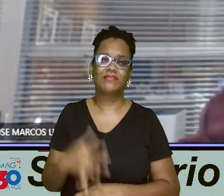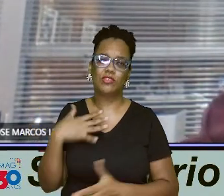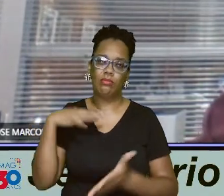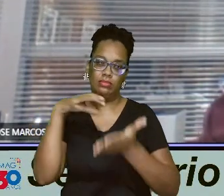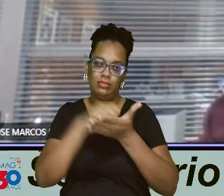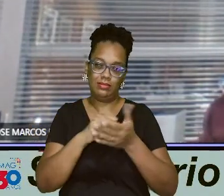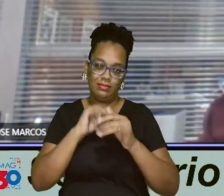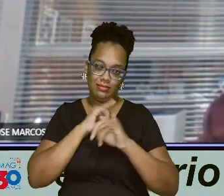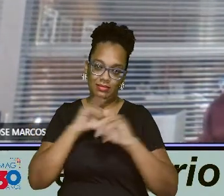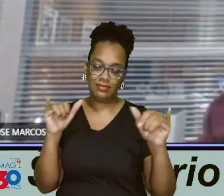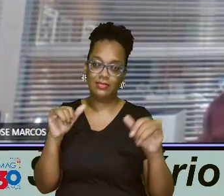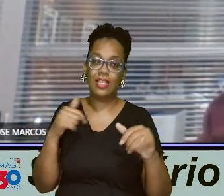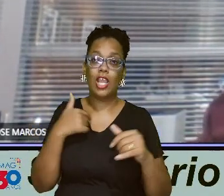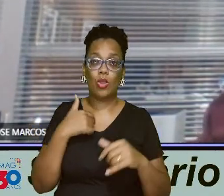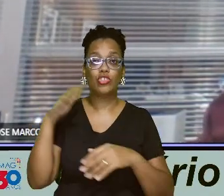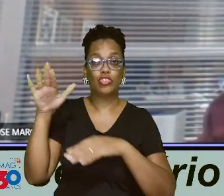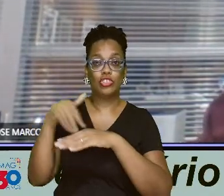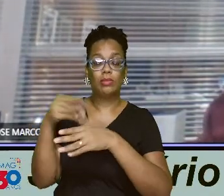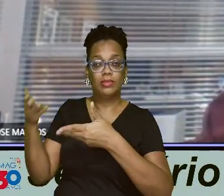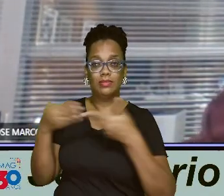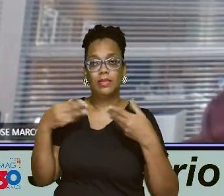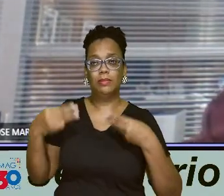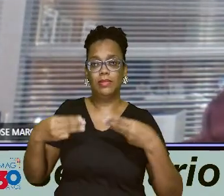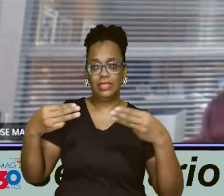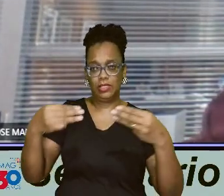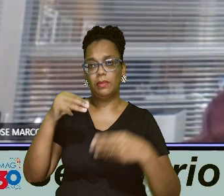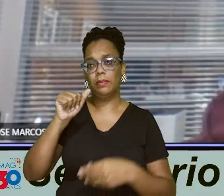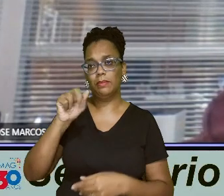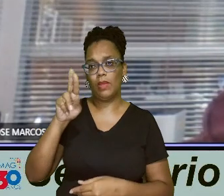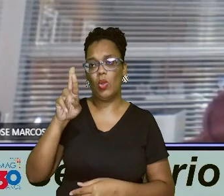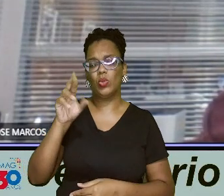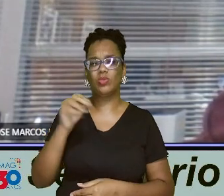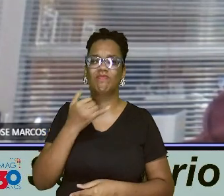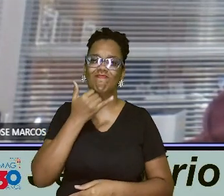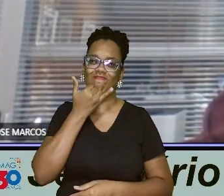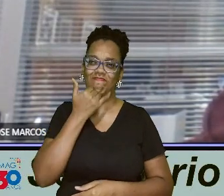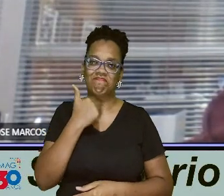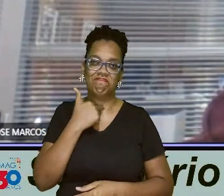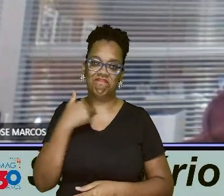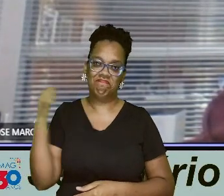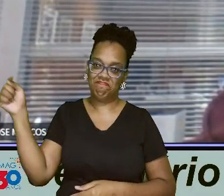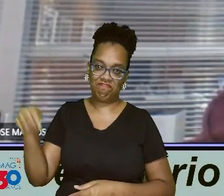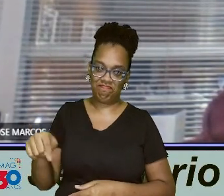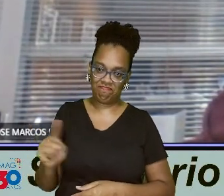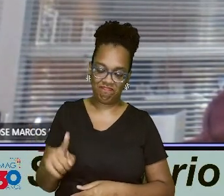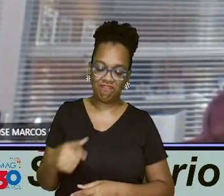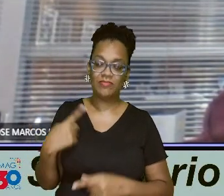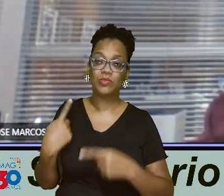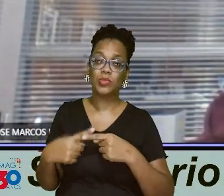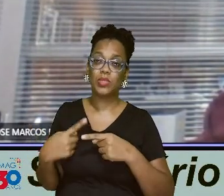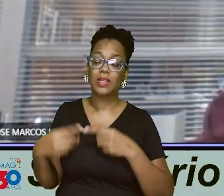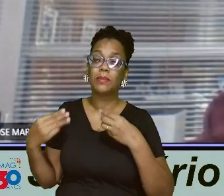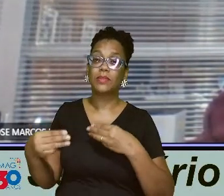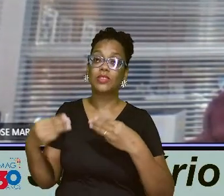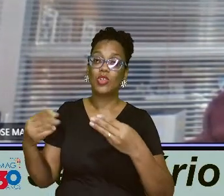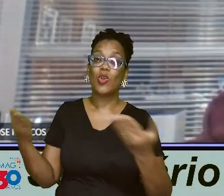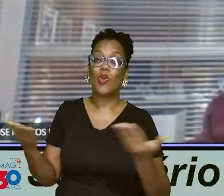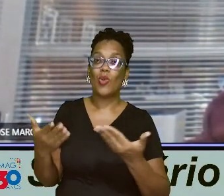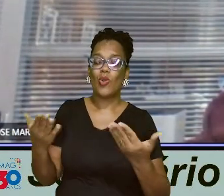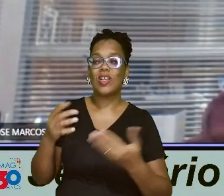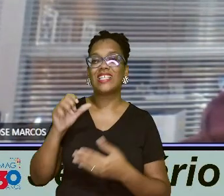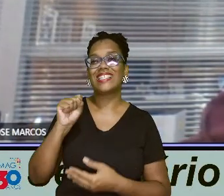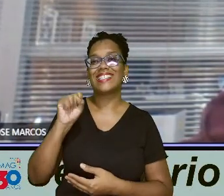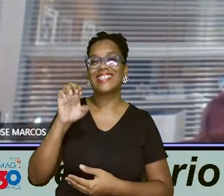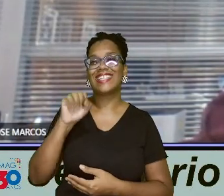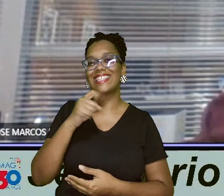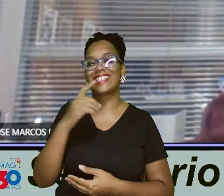aqui, eu convidei o ministro Mauro Campos para esse debate, mas ele não pôde participar, porque ele hoje tem sessão da Corte Especial